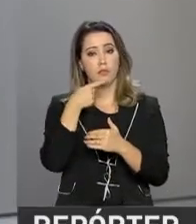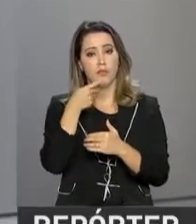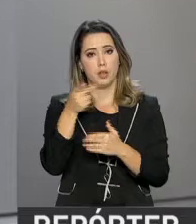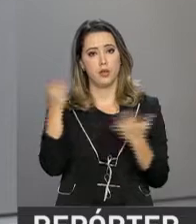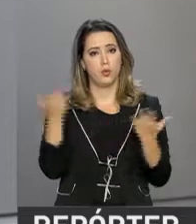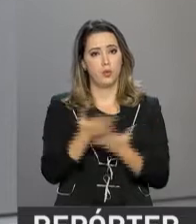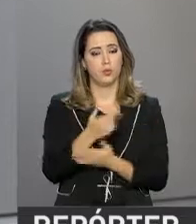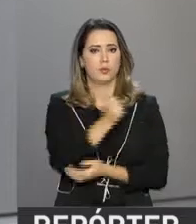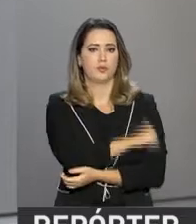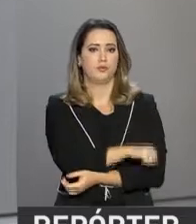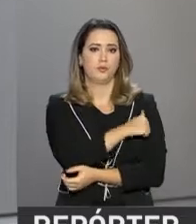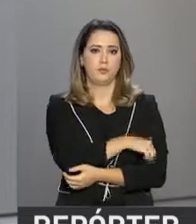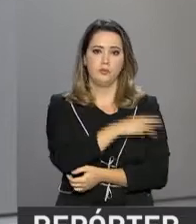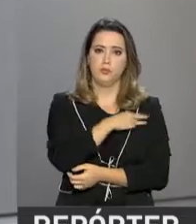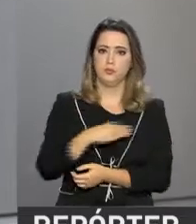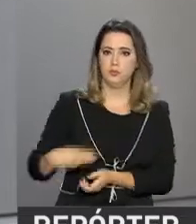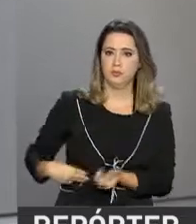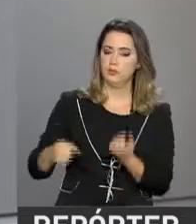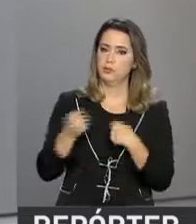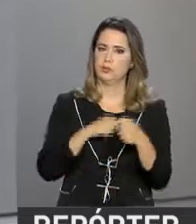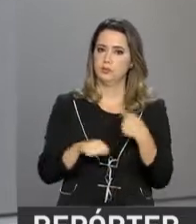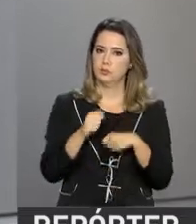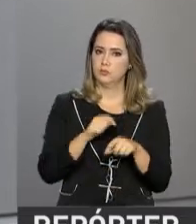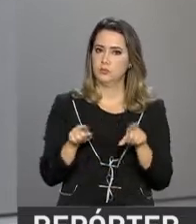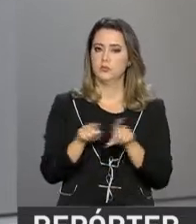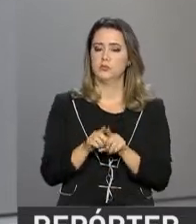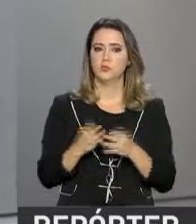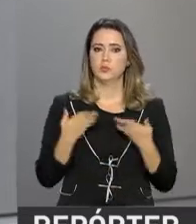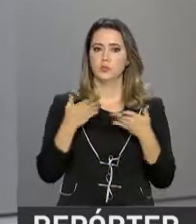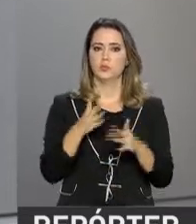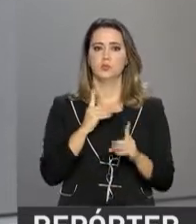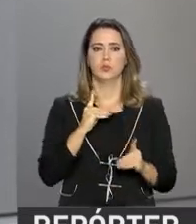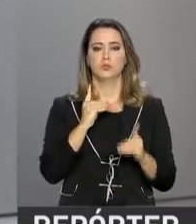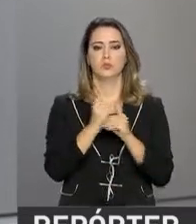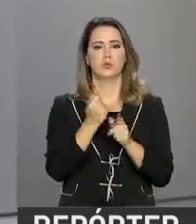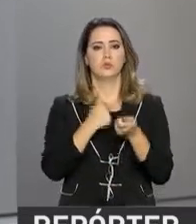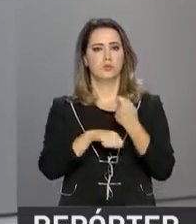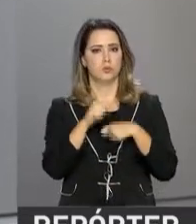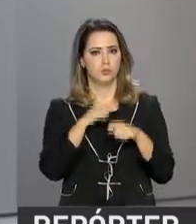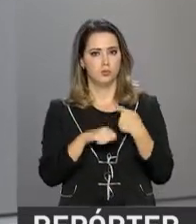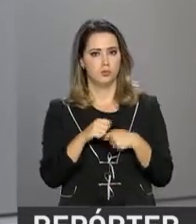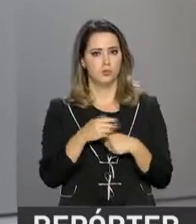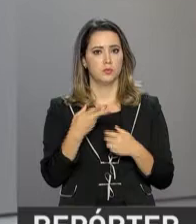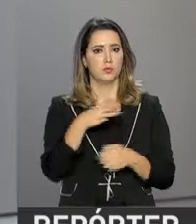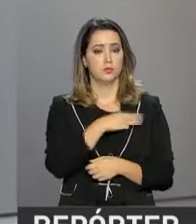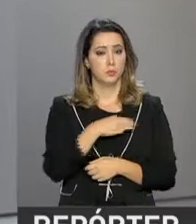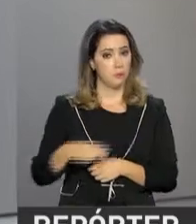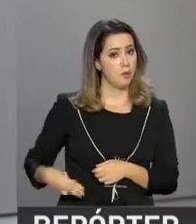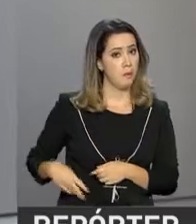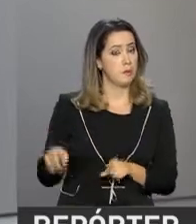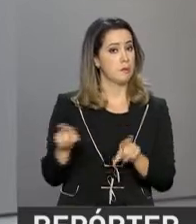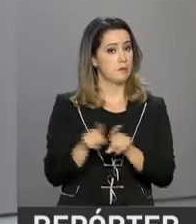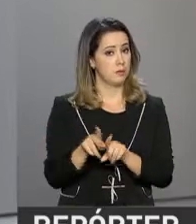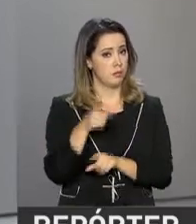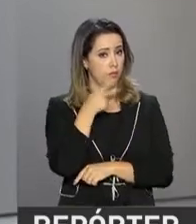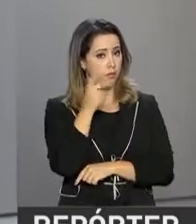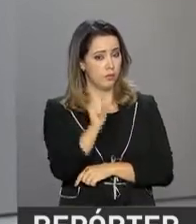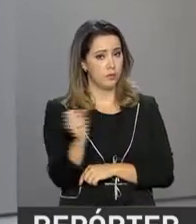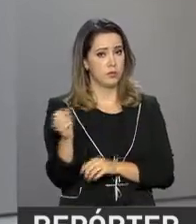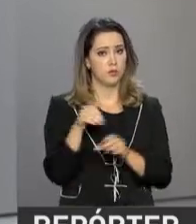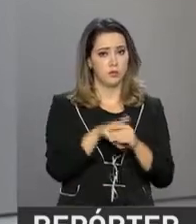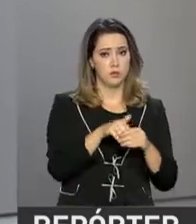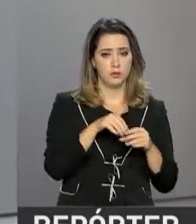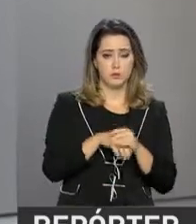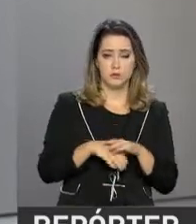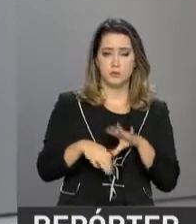foi feita hoje no rio de janeiro pelo ministro da fazenda henrique meirelles durante encontro com economistas meirelles também falou sobre a votação